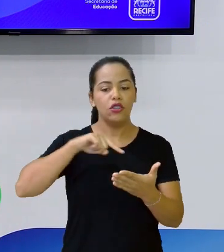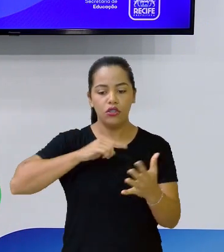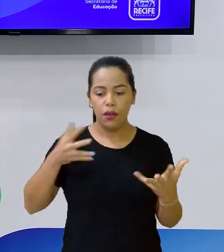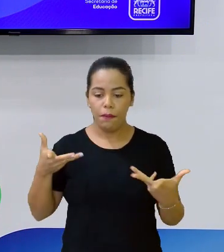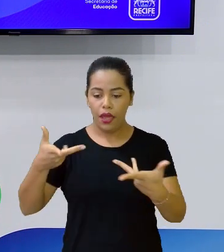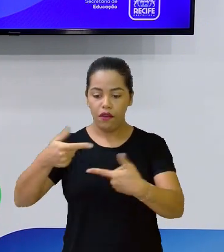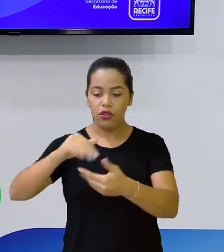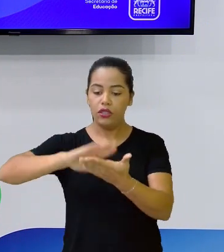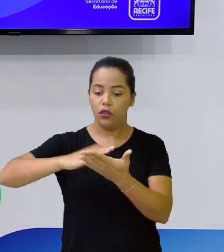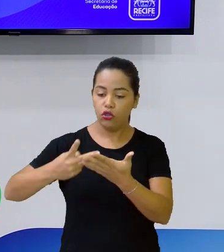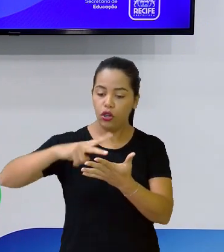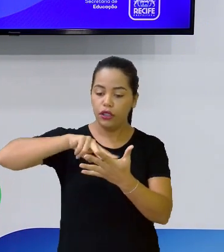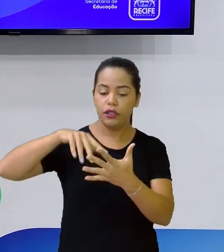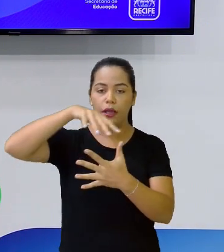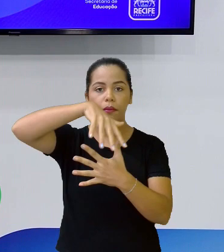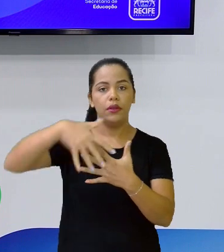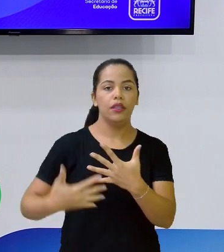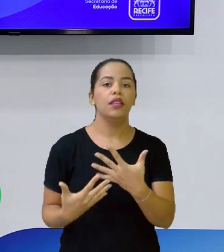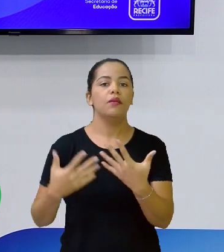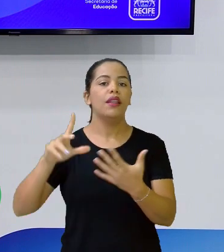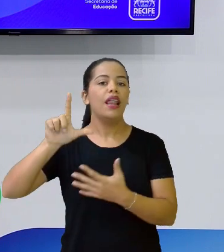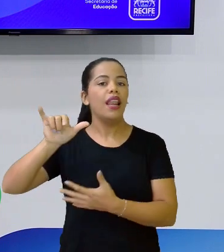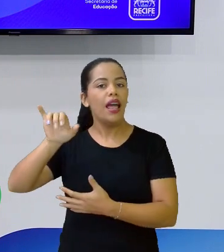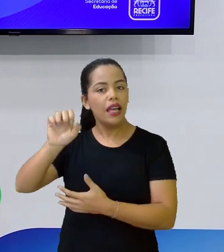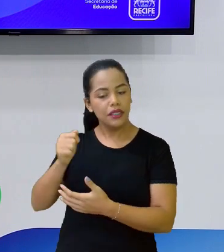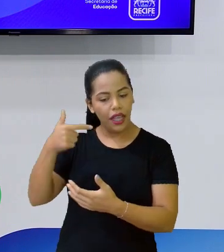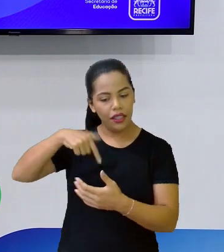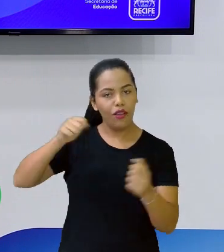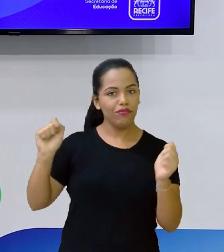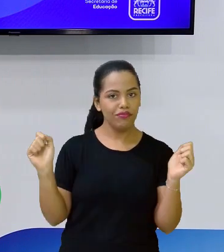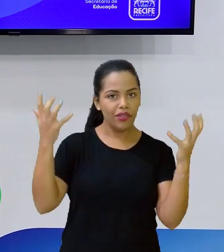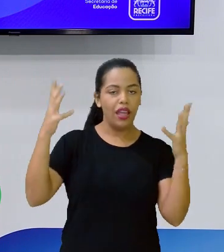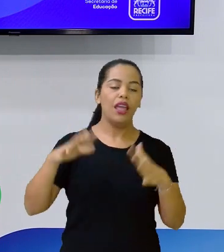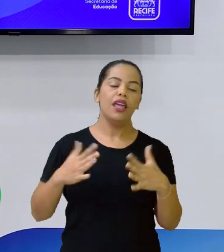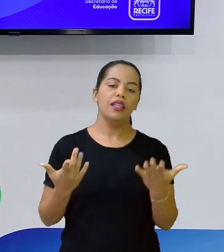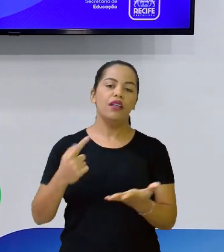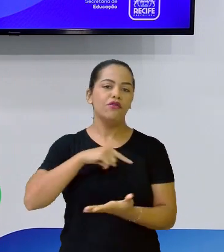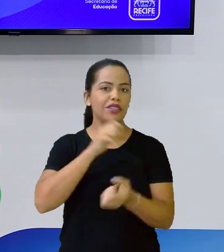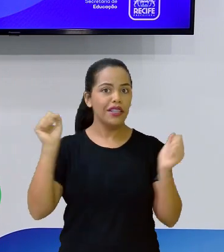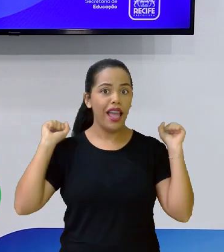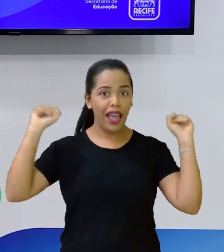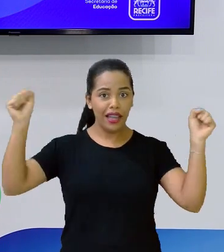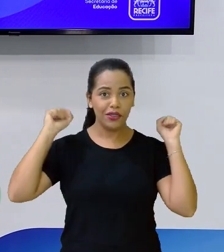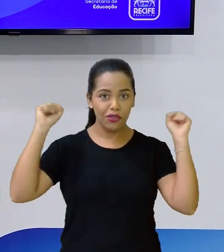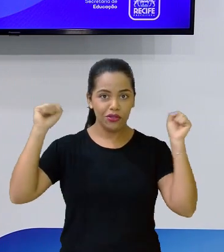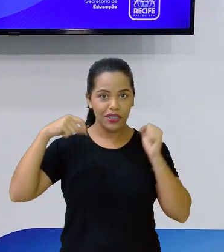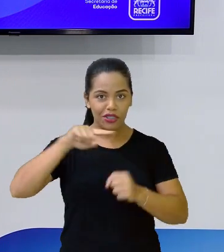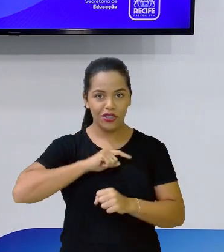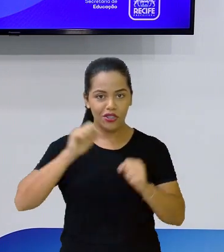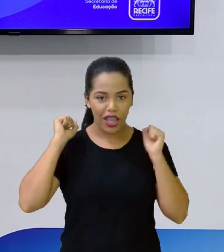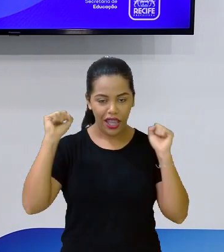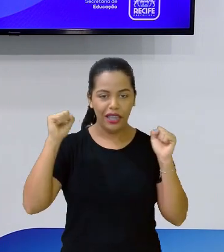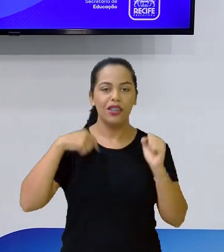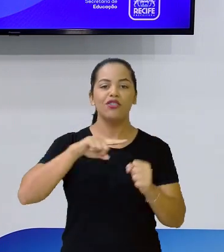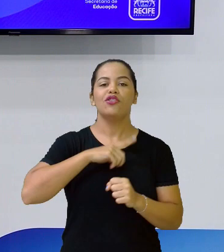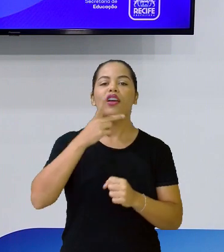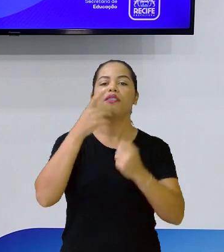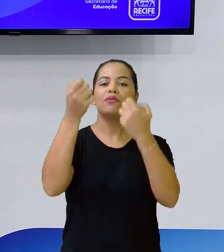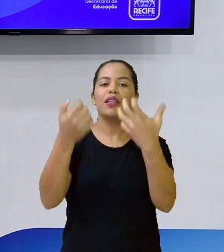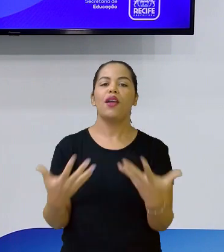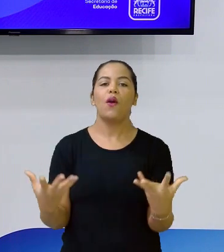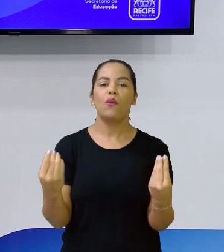que está aqui, ó, arrasando. Então, gente, estão animados para o jogo? A gente já está aqui na torcida, a gente já falou